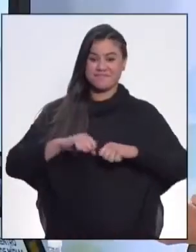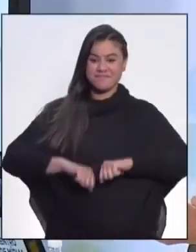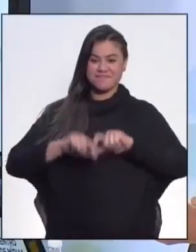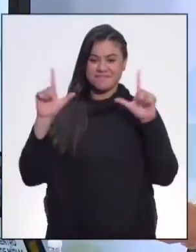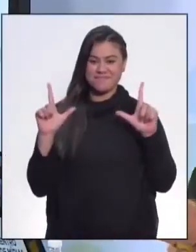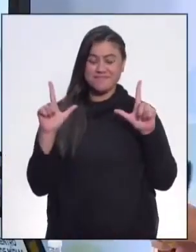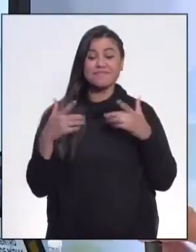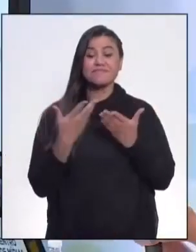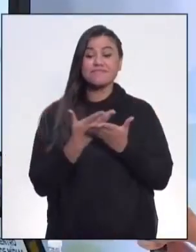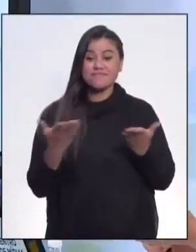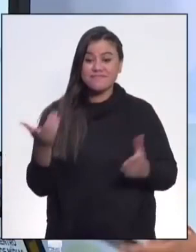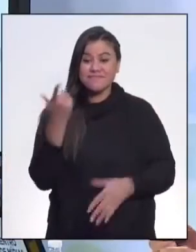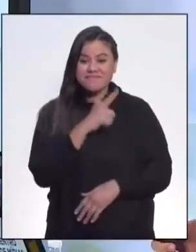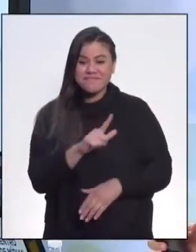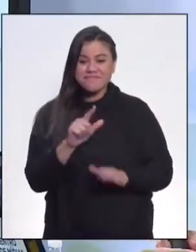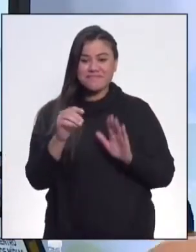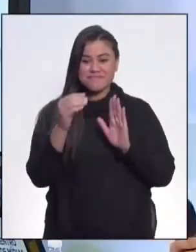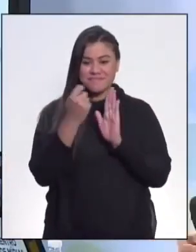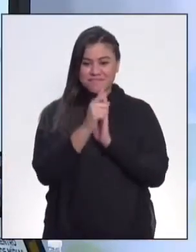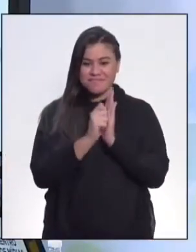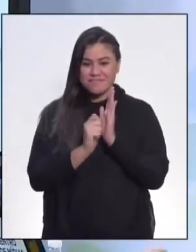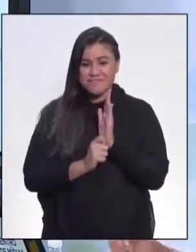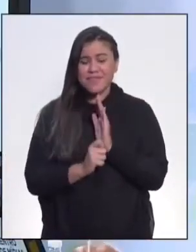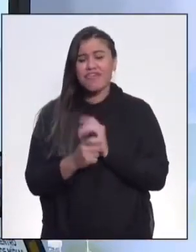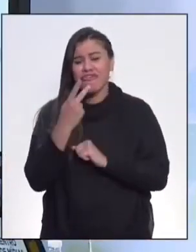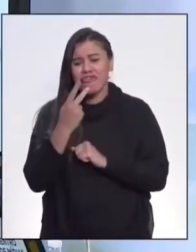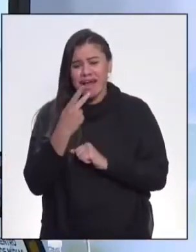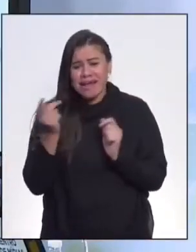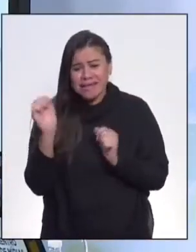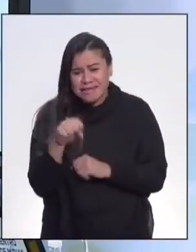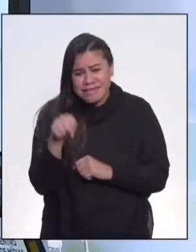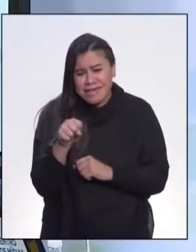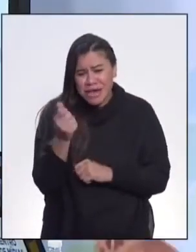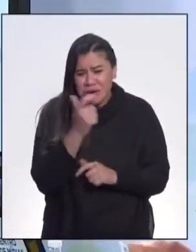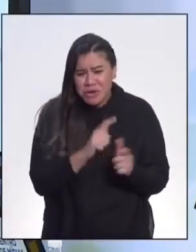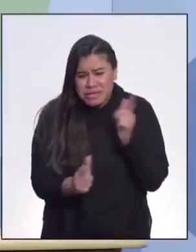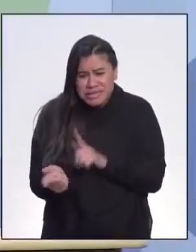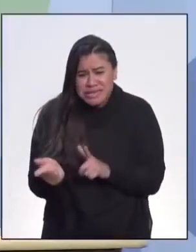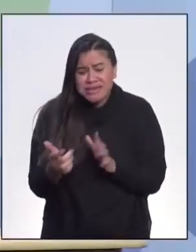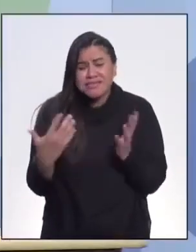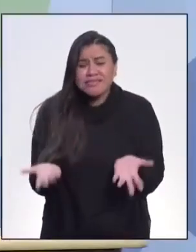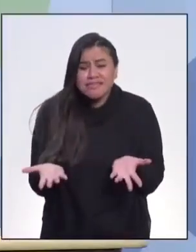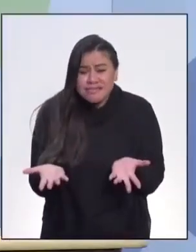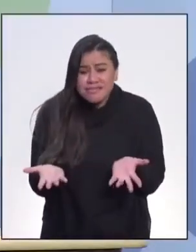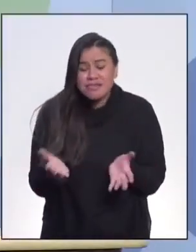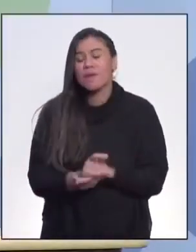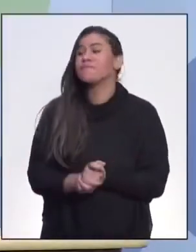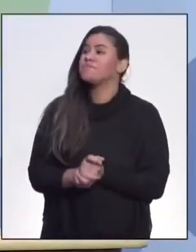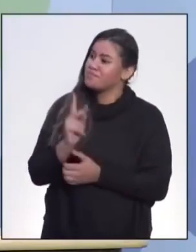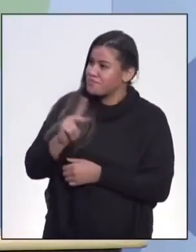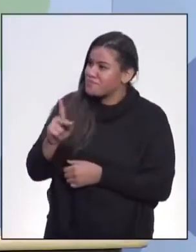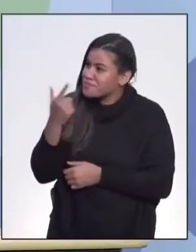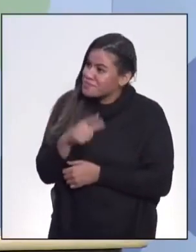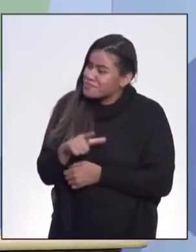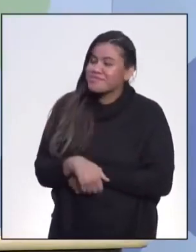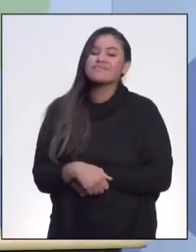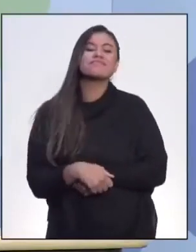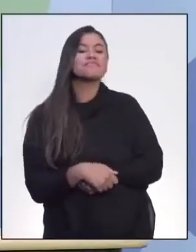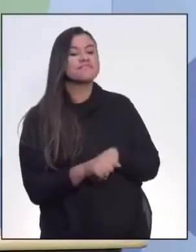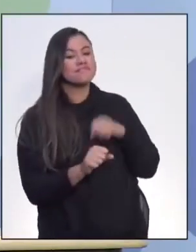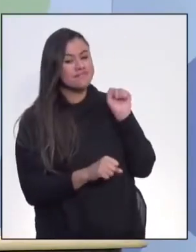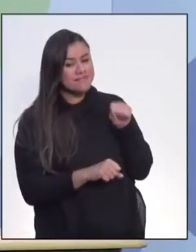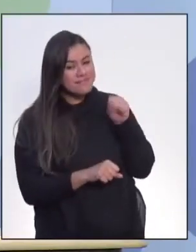Voltamos. E aí, vocês conseguiram fazer o esboço? Fala que conseguiram. Professora Inês, conseguiram? Professora Roberta, vários alunos responderam